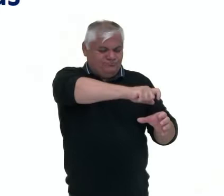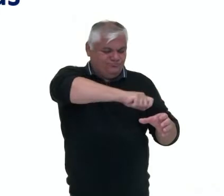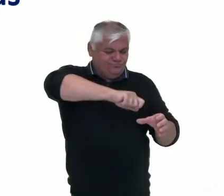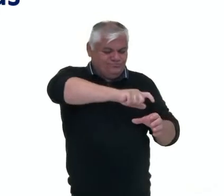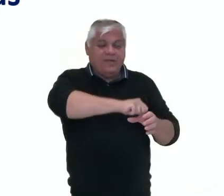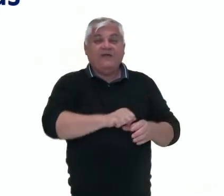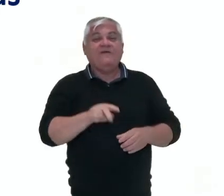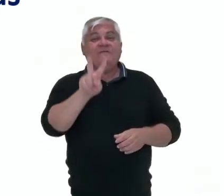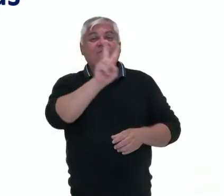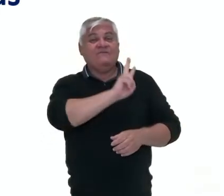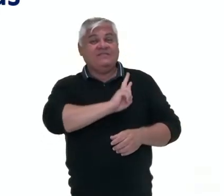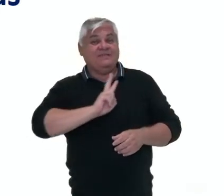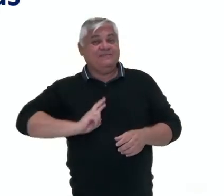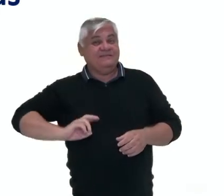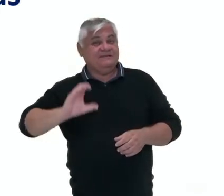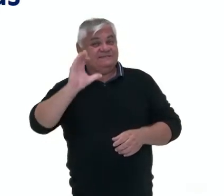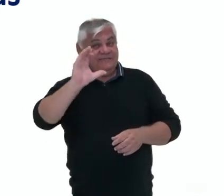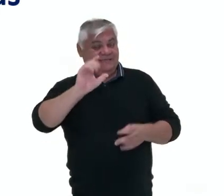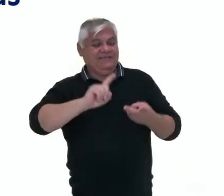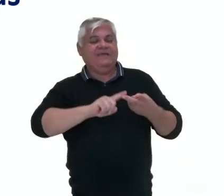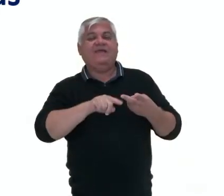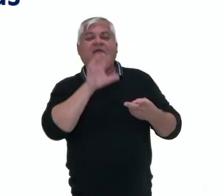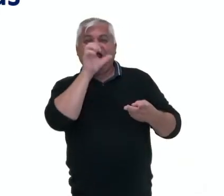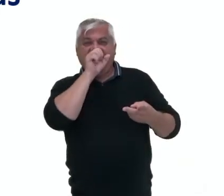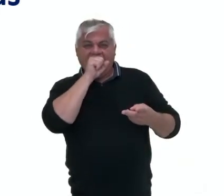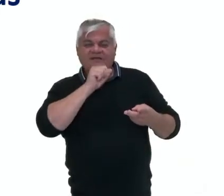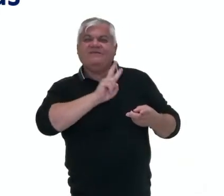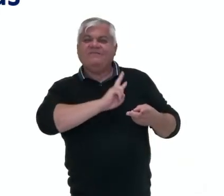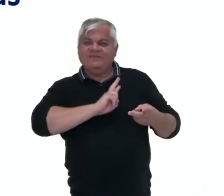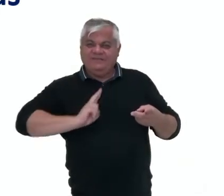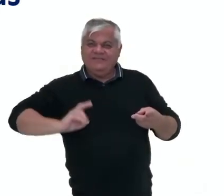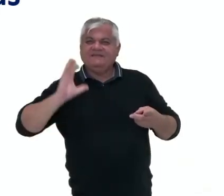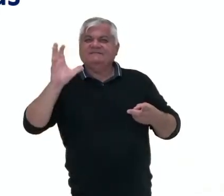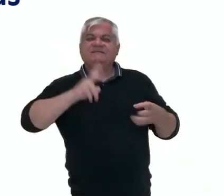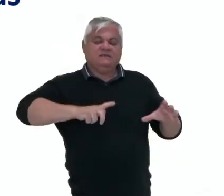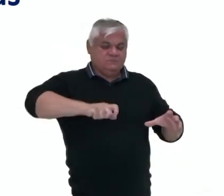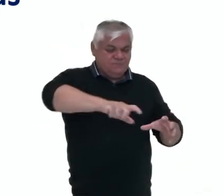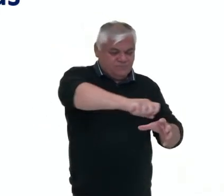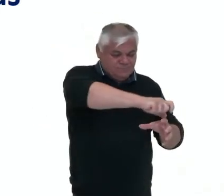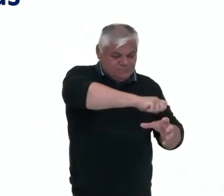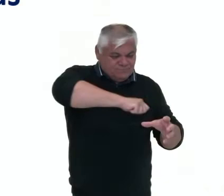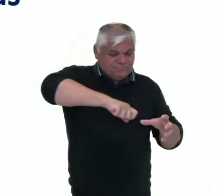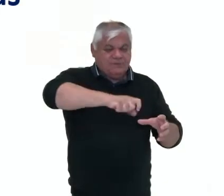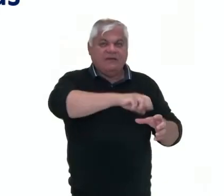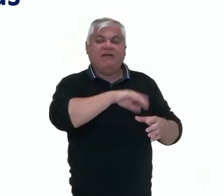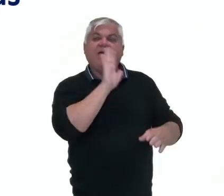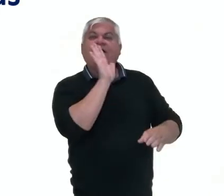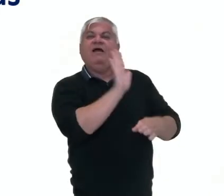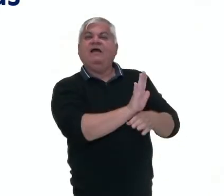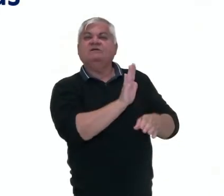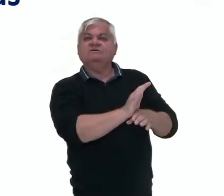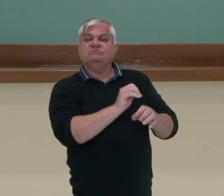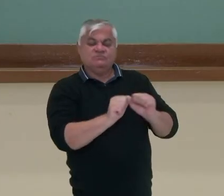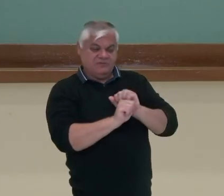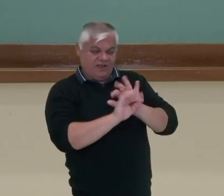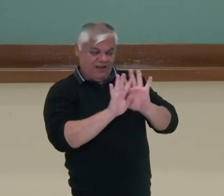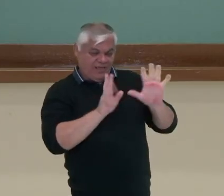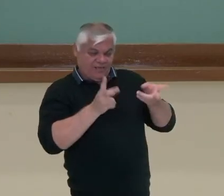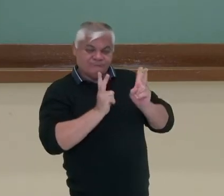presente no limão e na laranja, possui mais afinidade química com o oxigênio que com os compostos químicos presentes nas